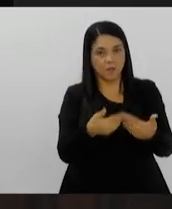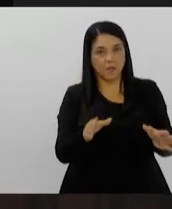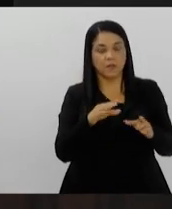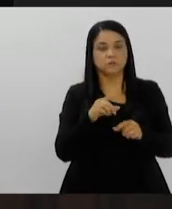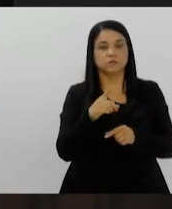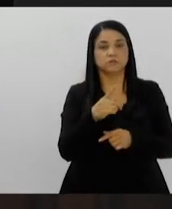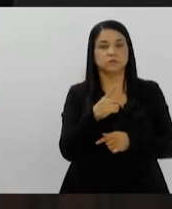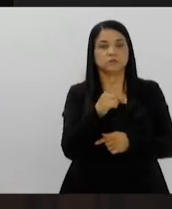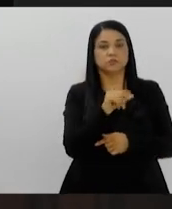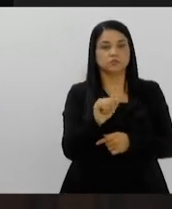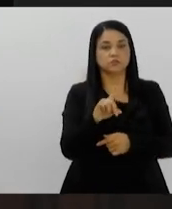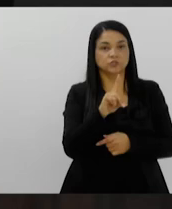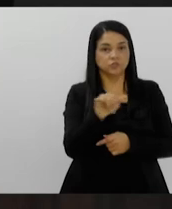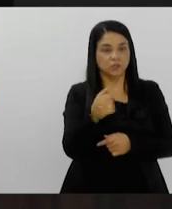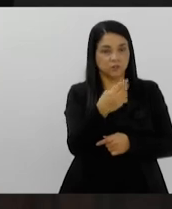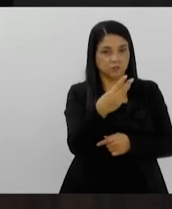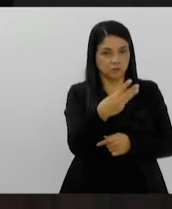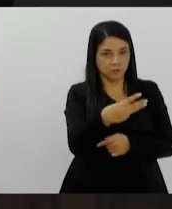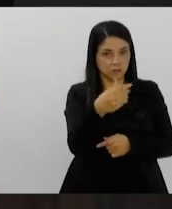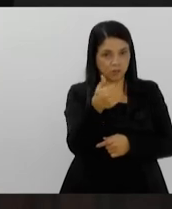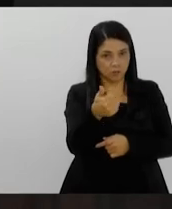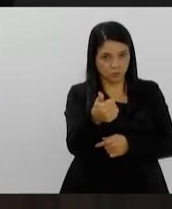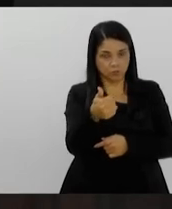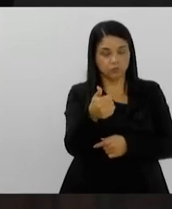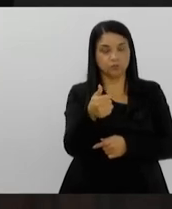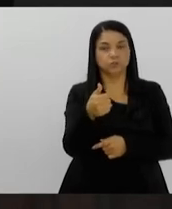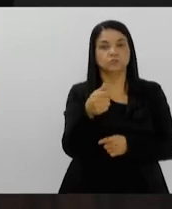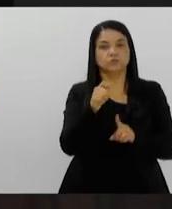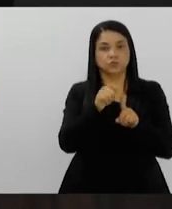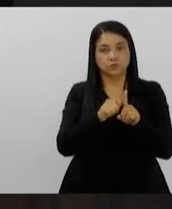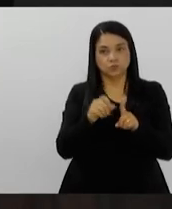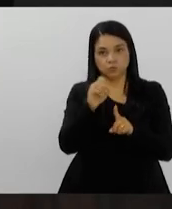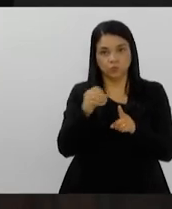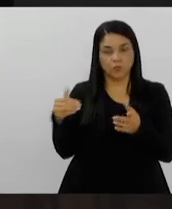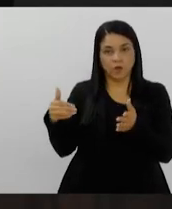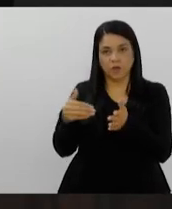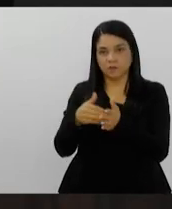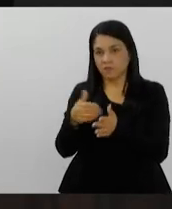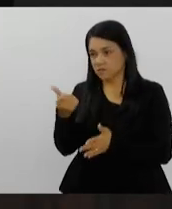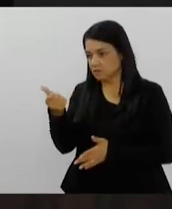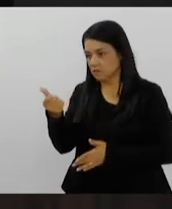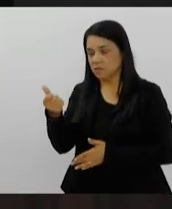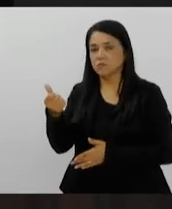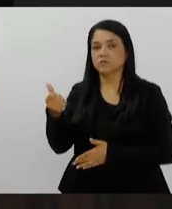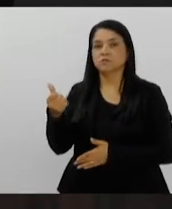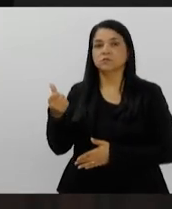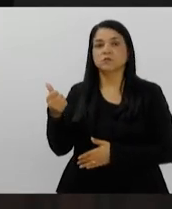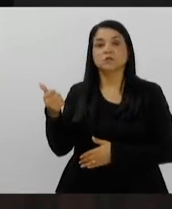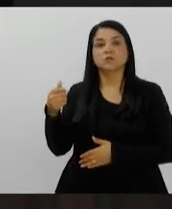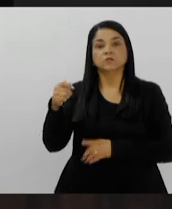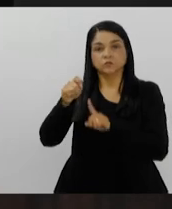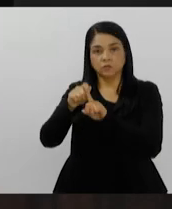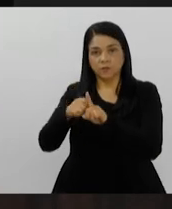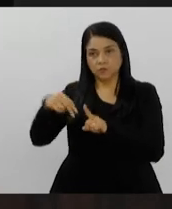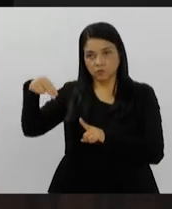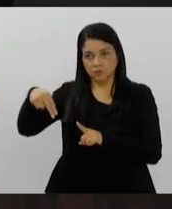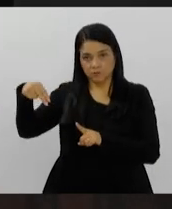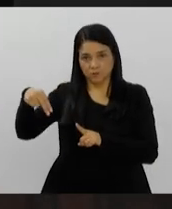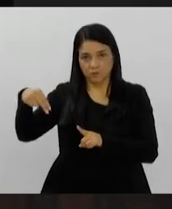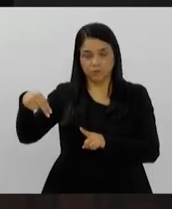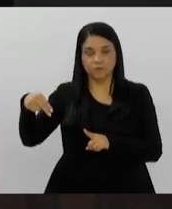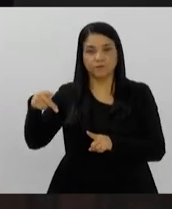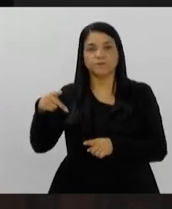a 6 do 11 para receber emendas. Deputado Luiz, requerente aí da prorrogação, assinatura